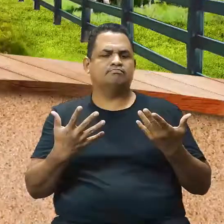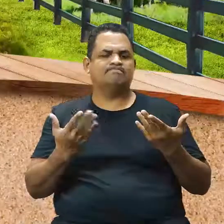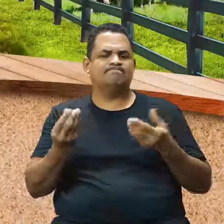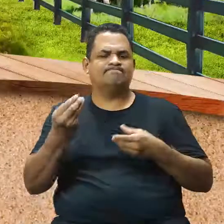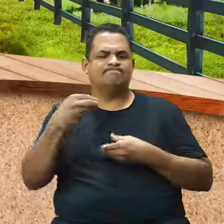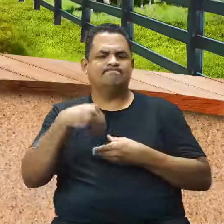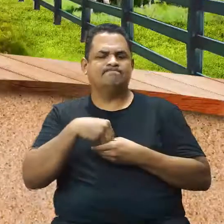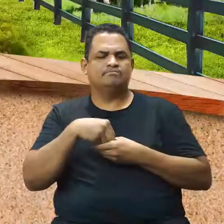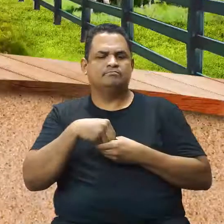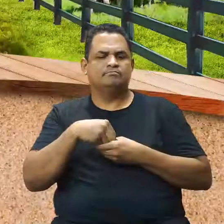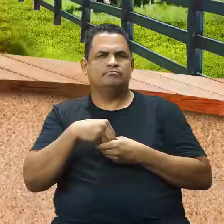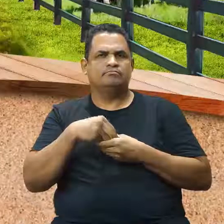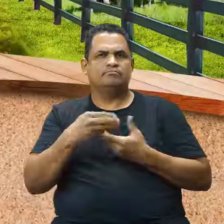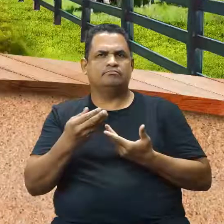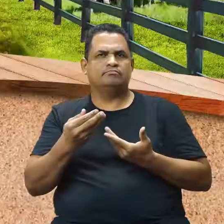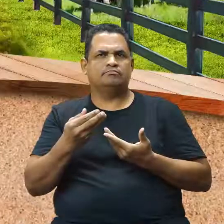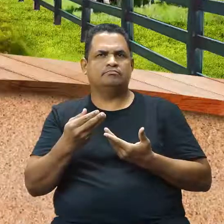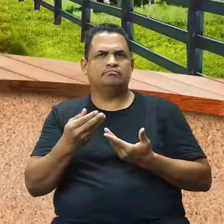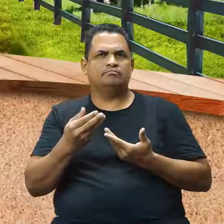Dentro